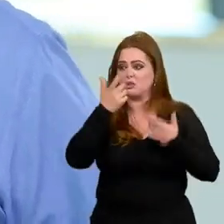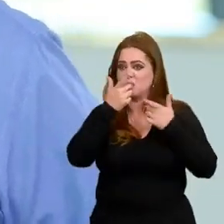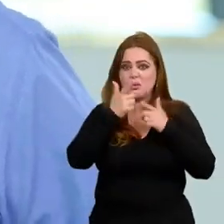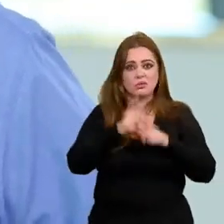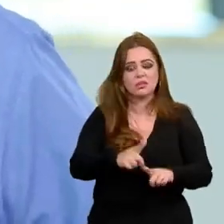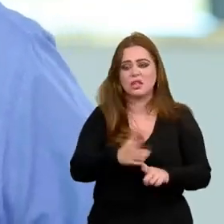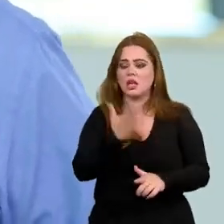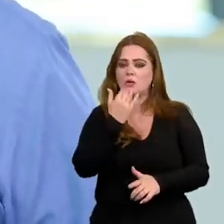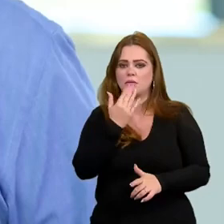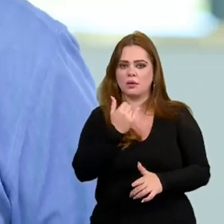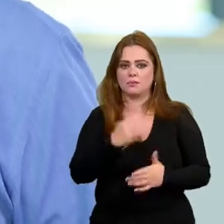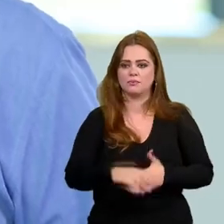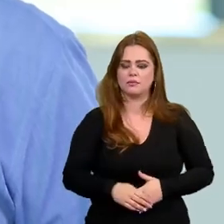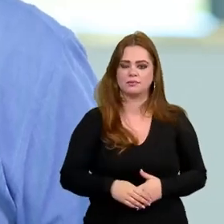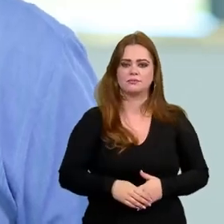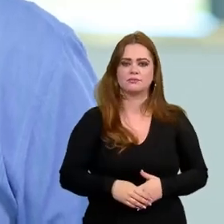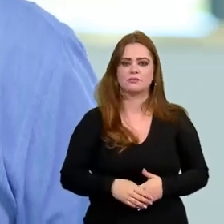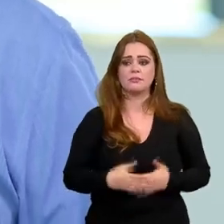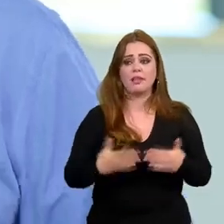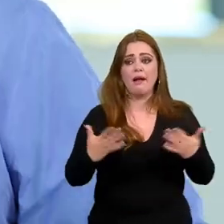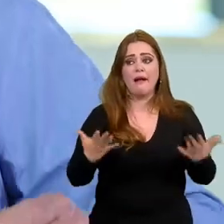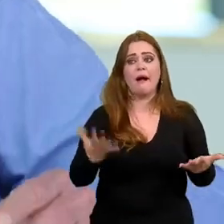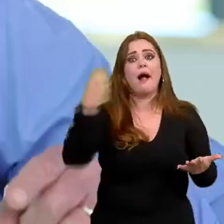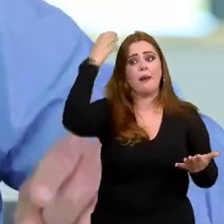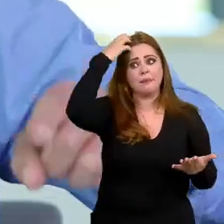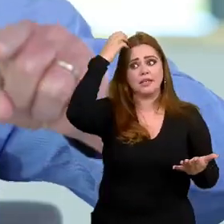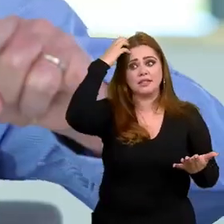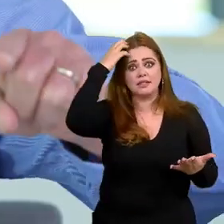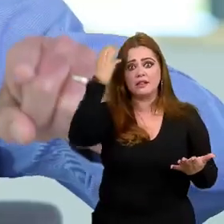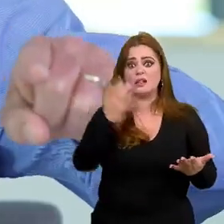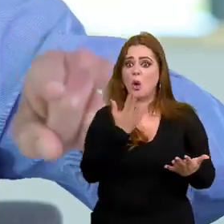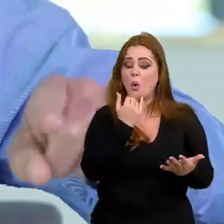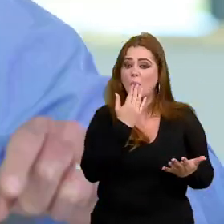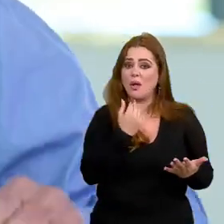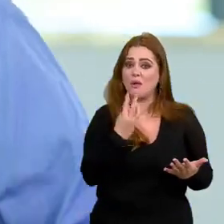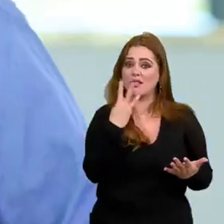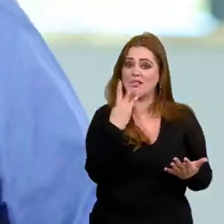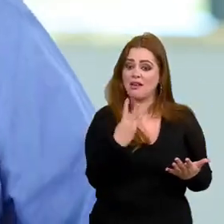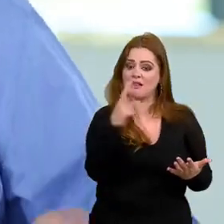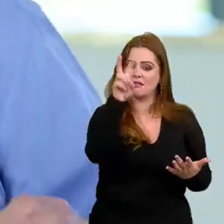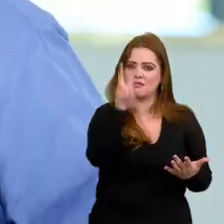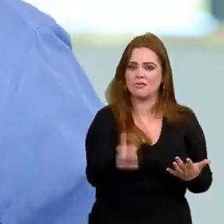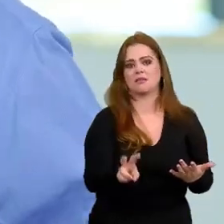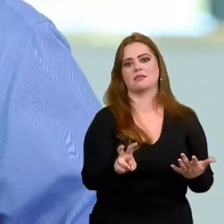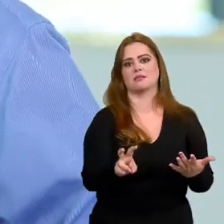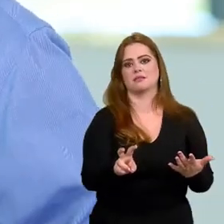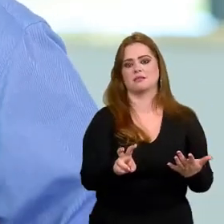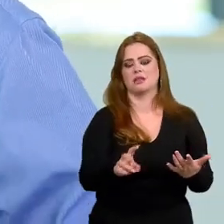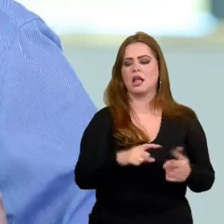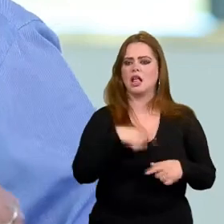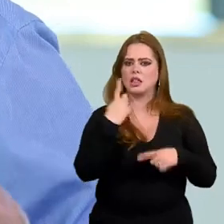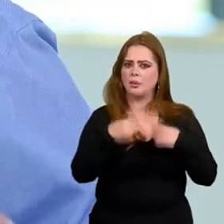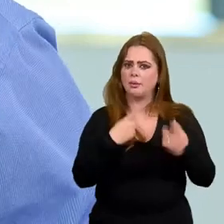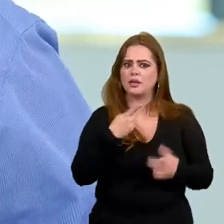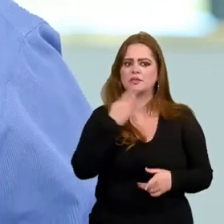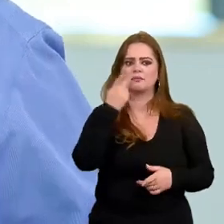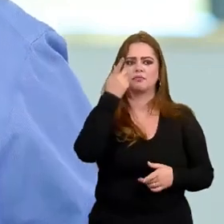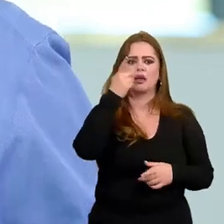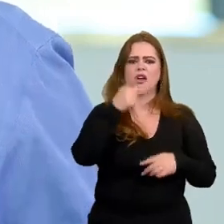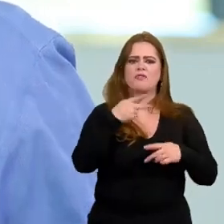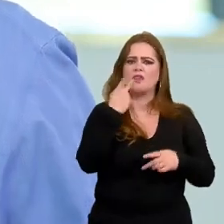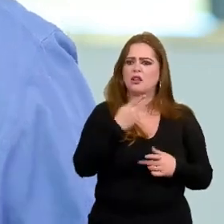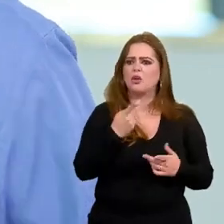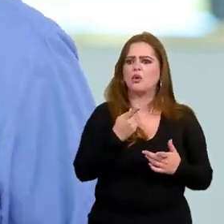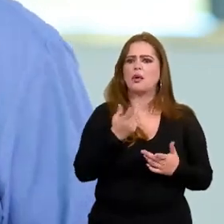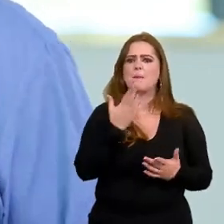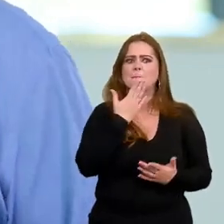comeu 3 vezes, repetiu 3 vezes. Sério? Depois ela deu uma entrevista para a Teresa Cruvinel, dizendo, olha, foi a melhor comida que eu comi fora da